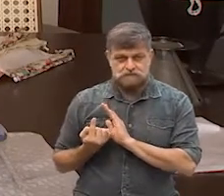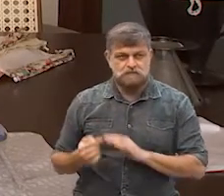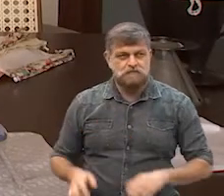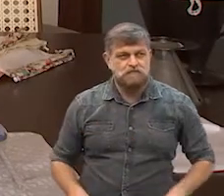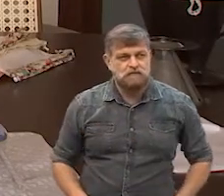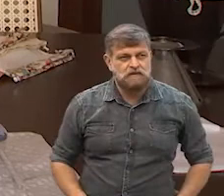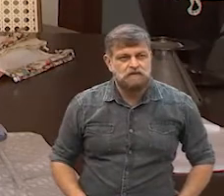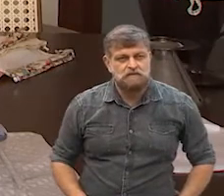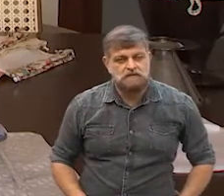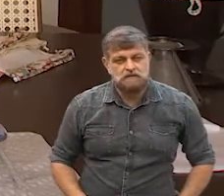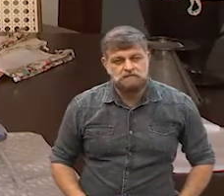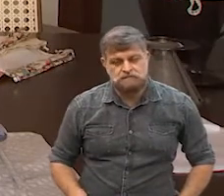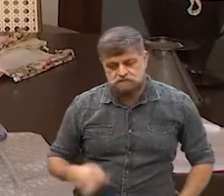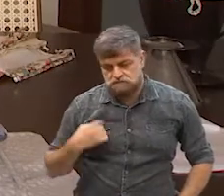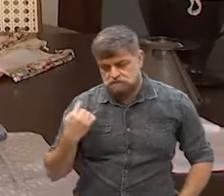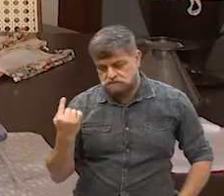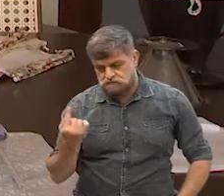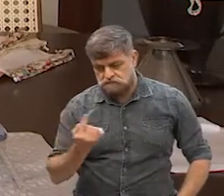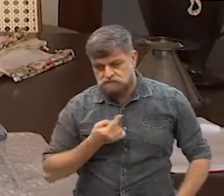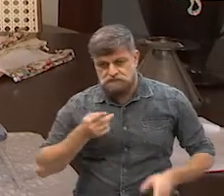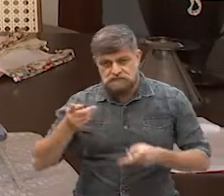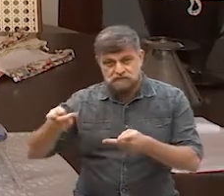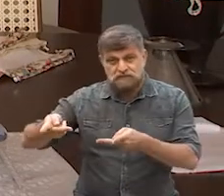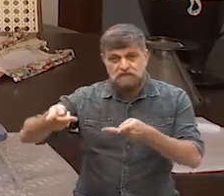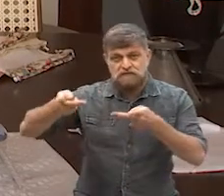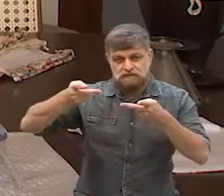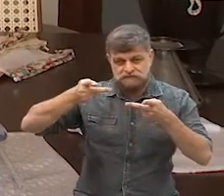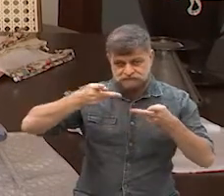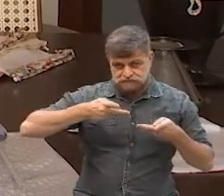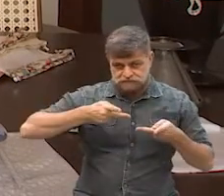E fizemos esse convite